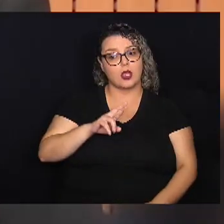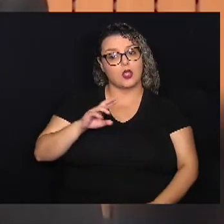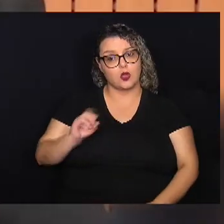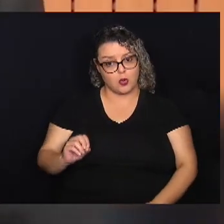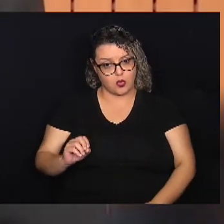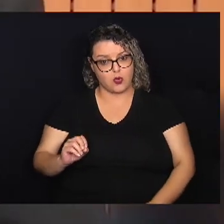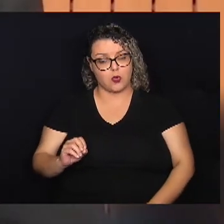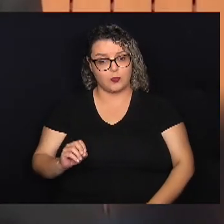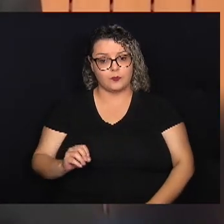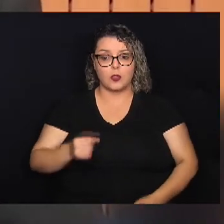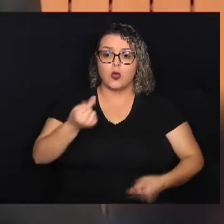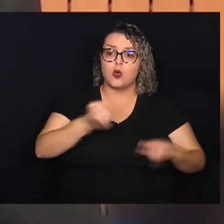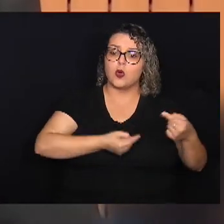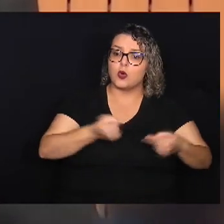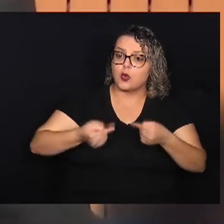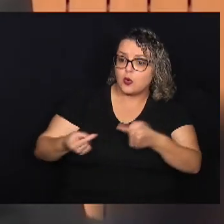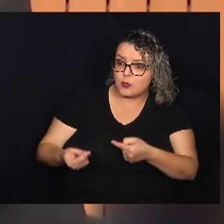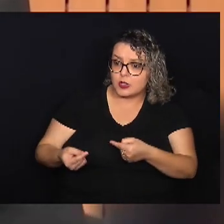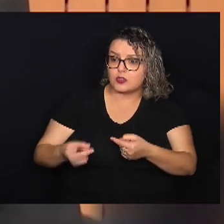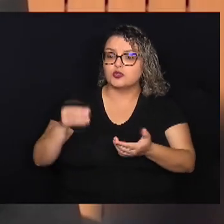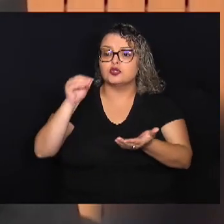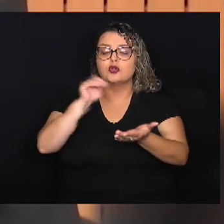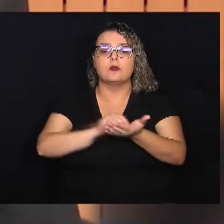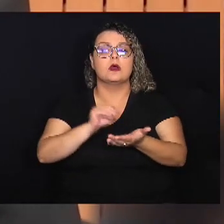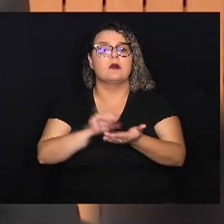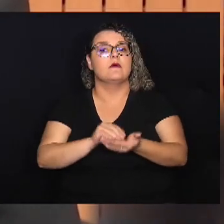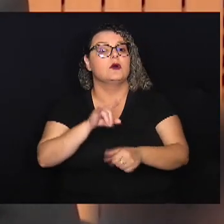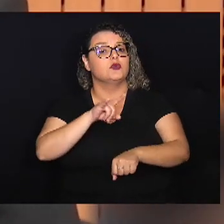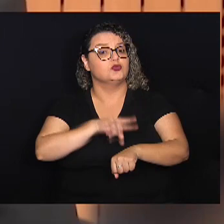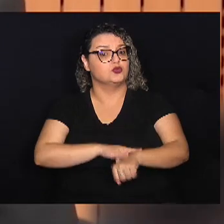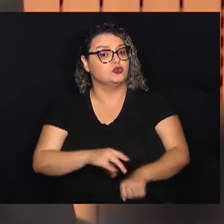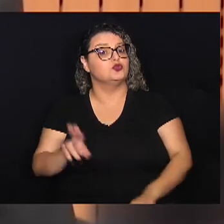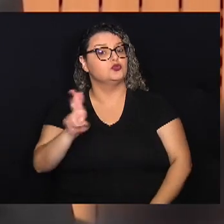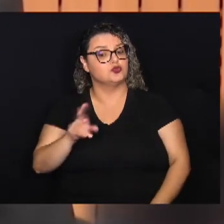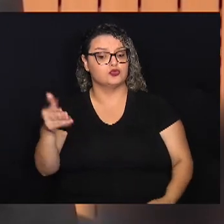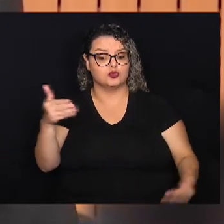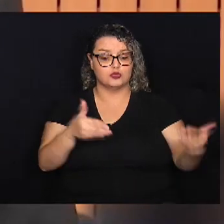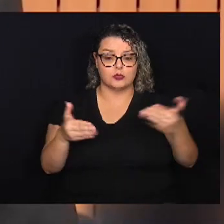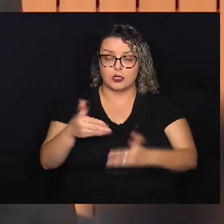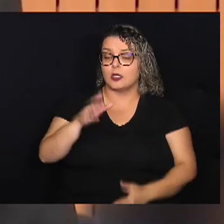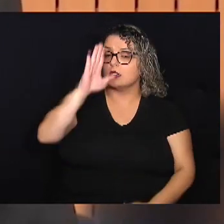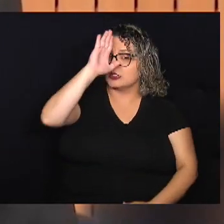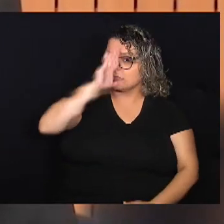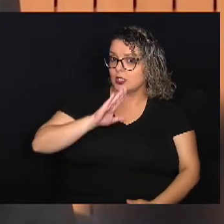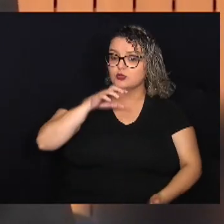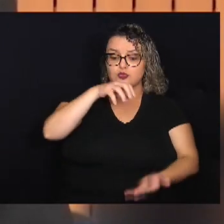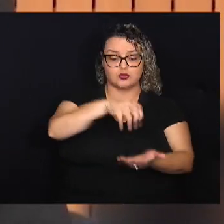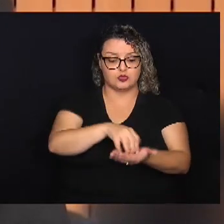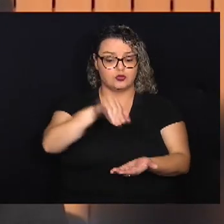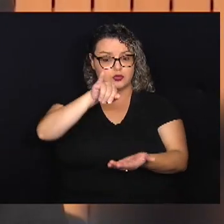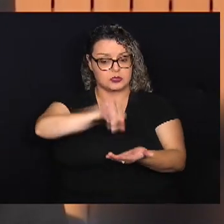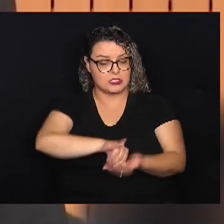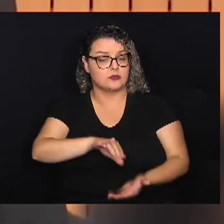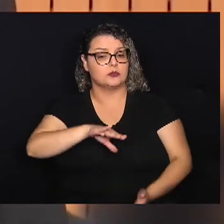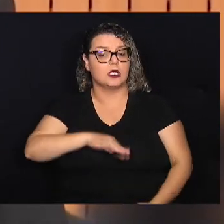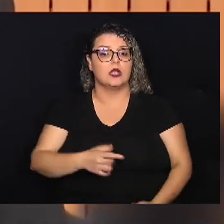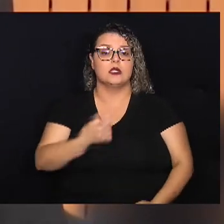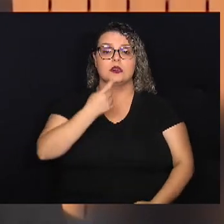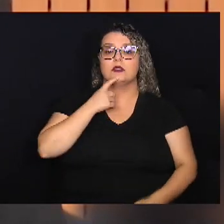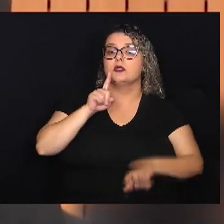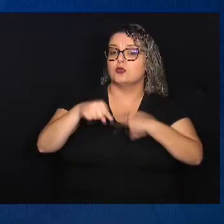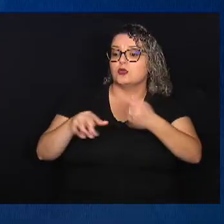ordinária uma discussão sobre a falta de banheiros de uso comum e gratuito no centro da cidade e em outras